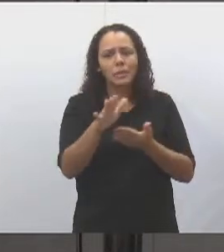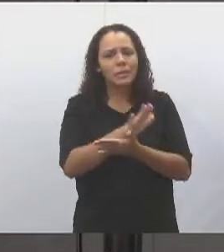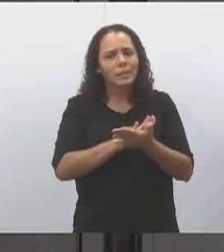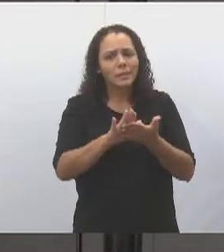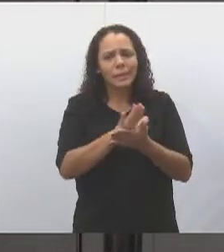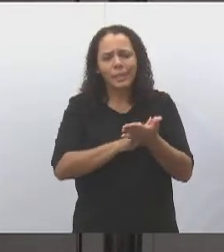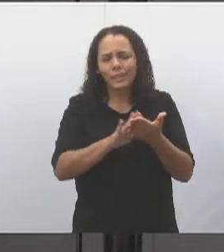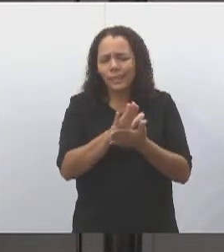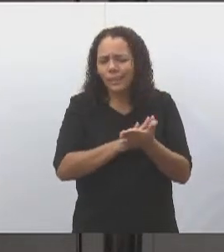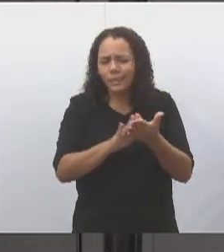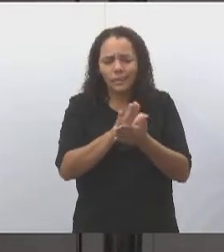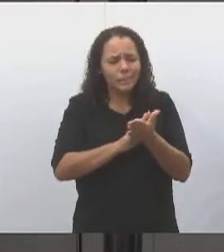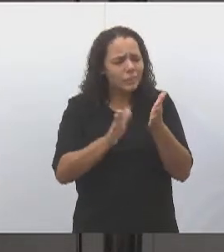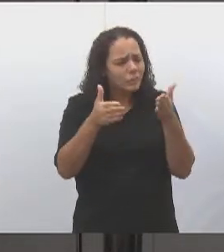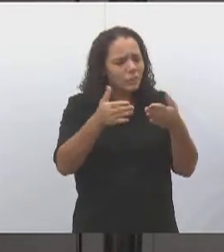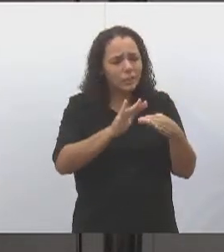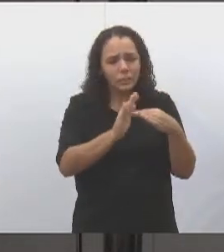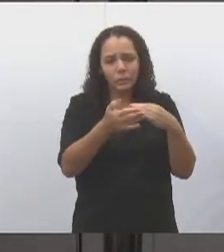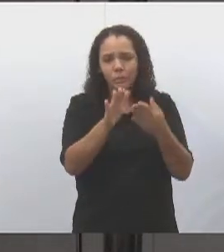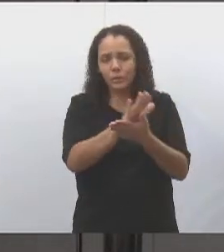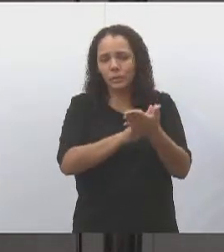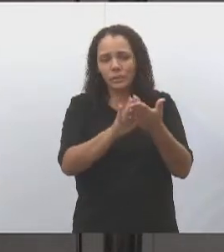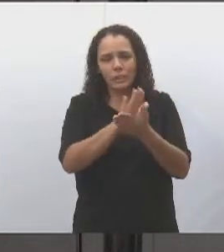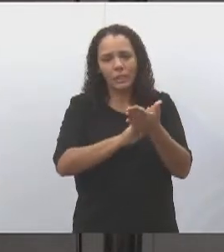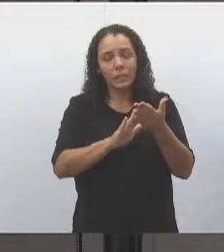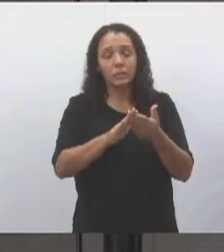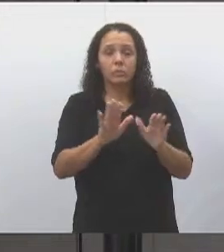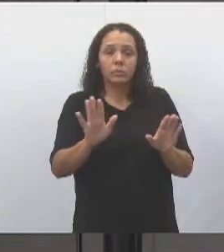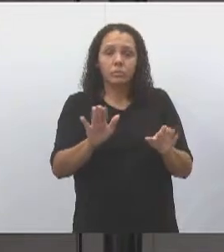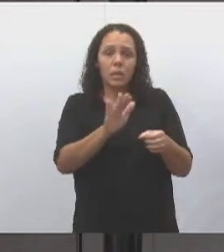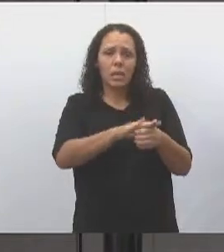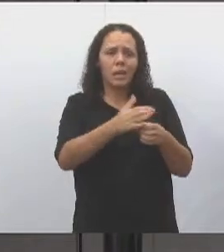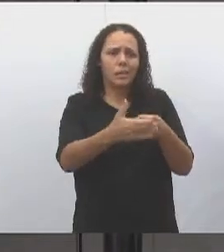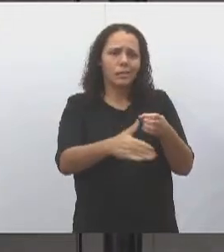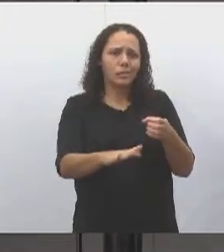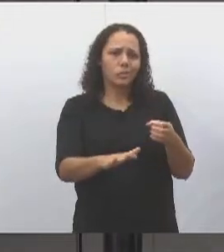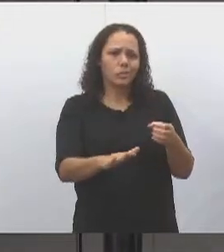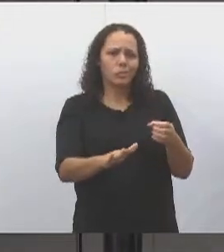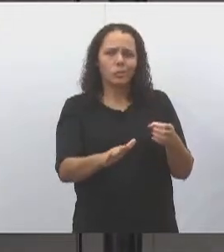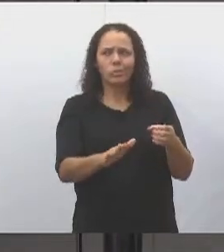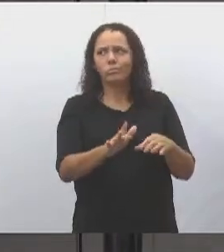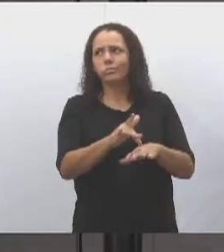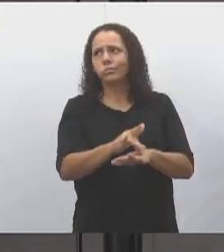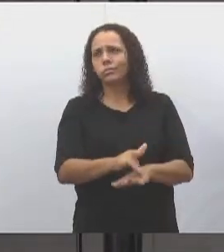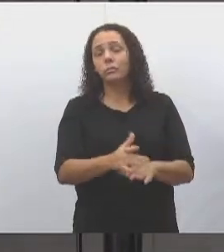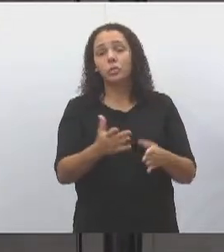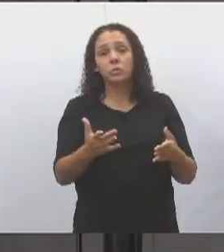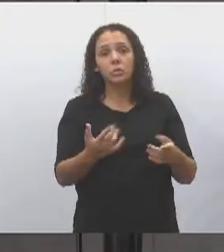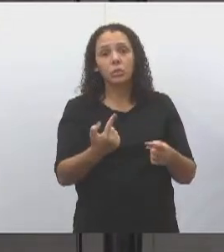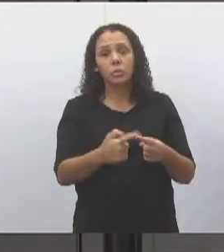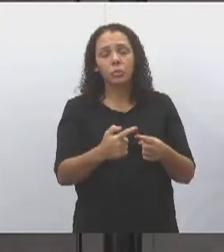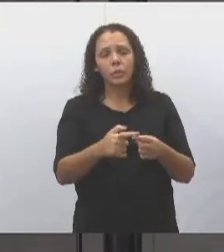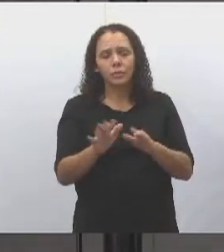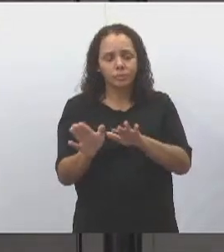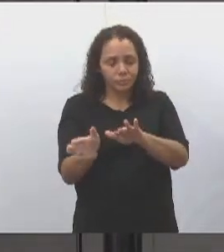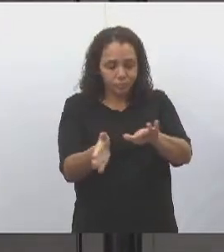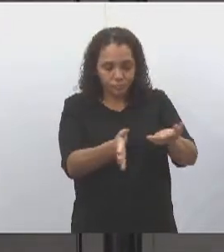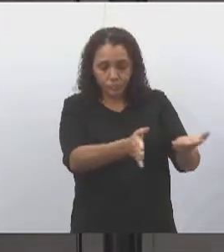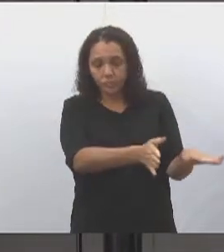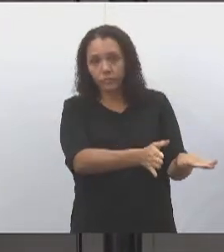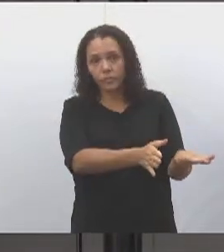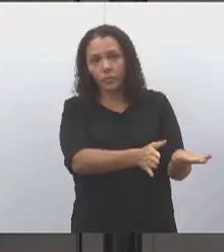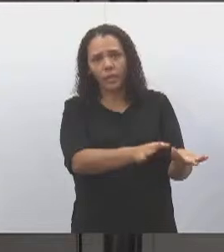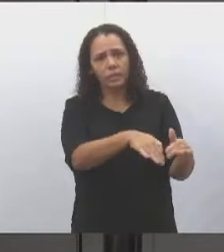da bala. Você falar sobre a questão da rede de esgoto, eu fico assim indignado. Mas eu vou deixar a rede de esgoto lá, porque está lá dentro